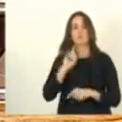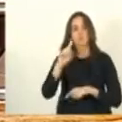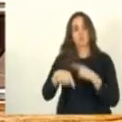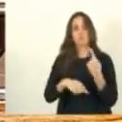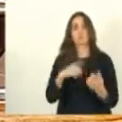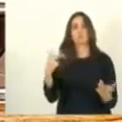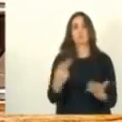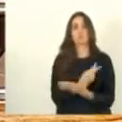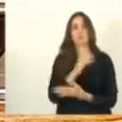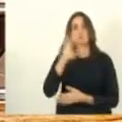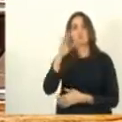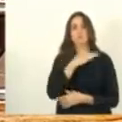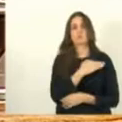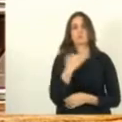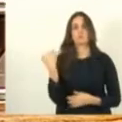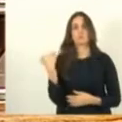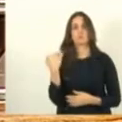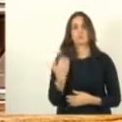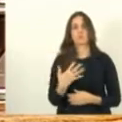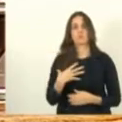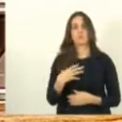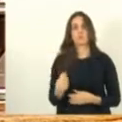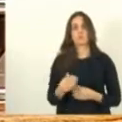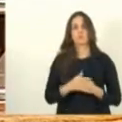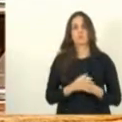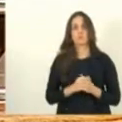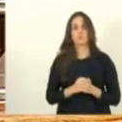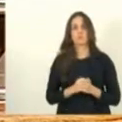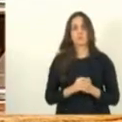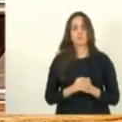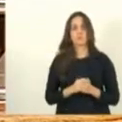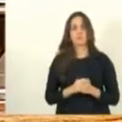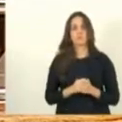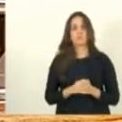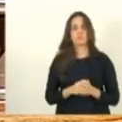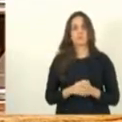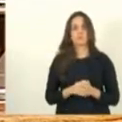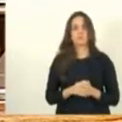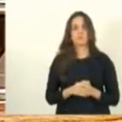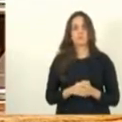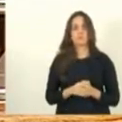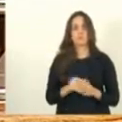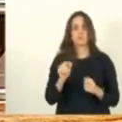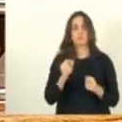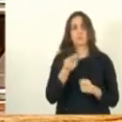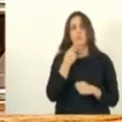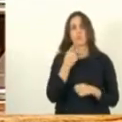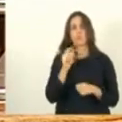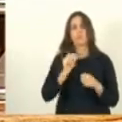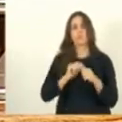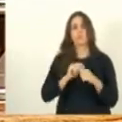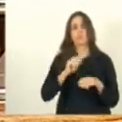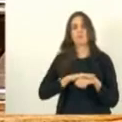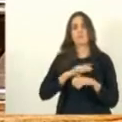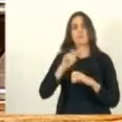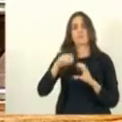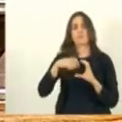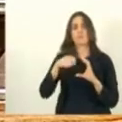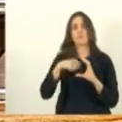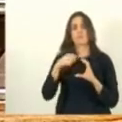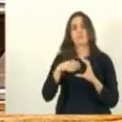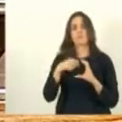depois, quando ocorreu a morte, ela, sem muita força para fazer, ela falou que ia fazer alguns vídeos explicando,